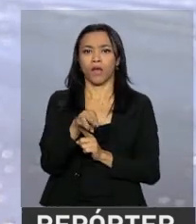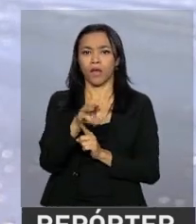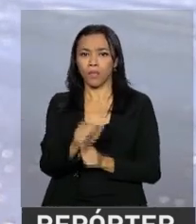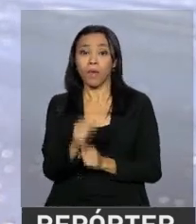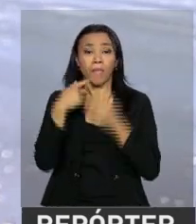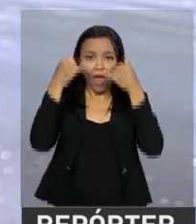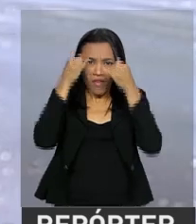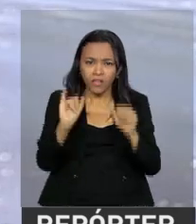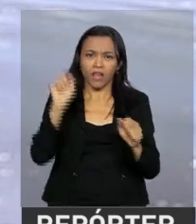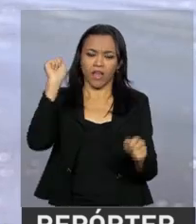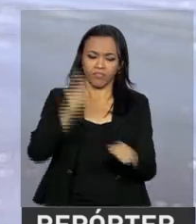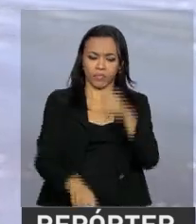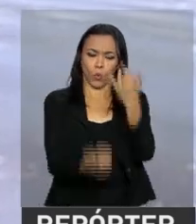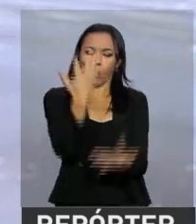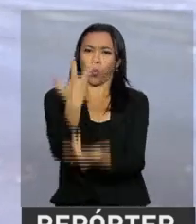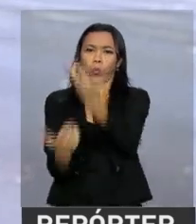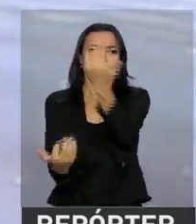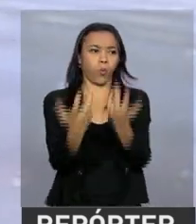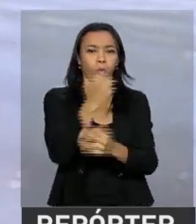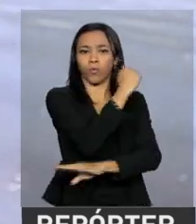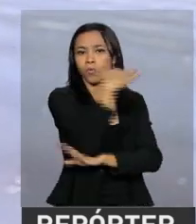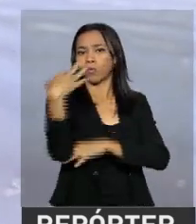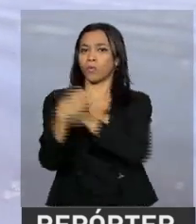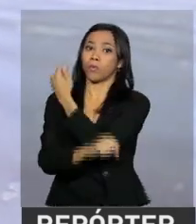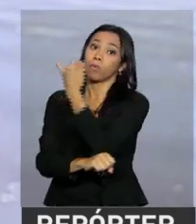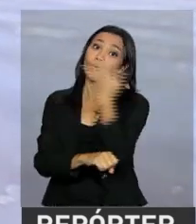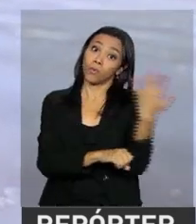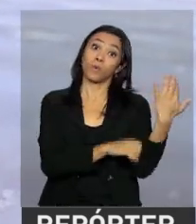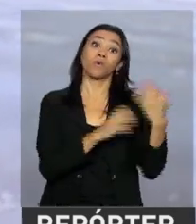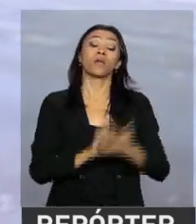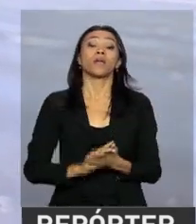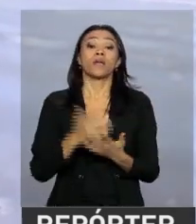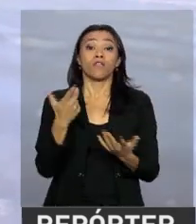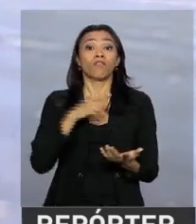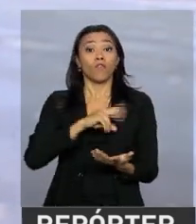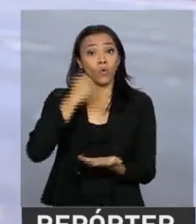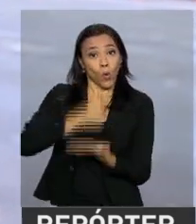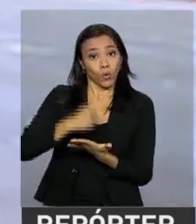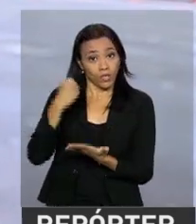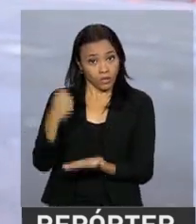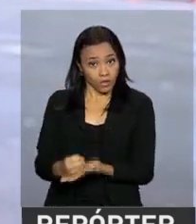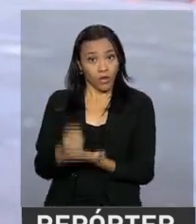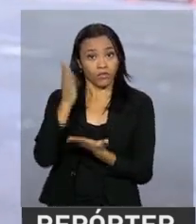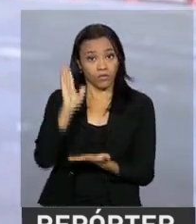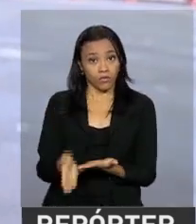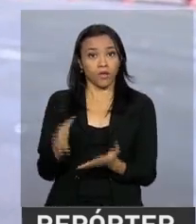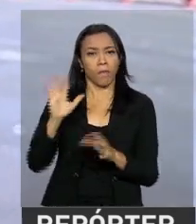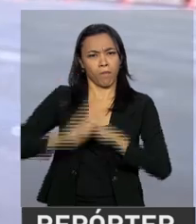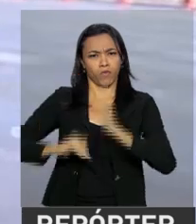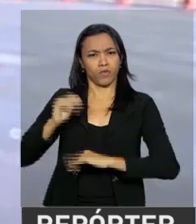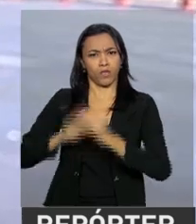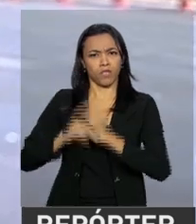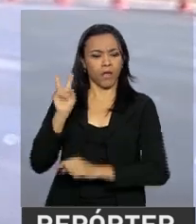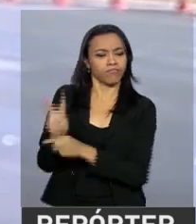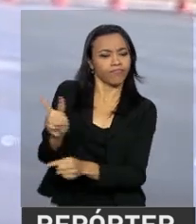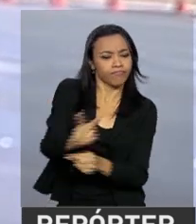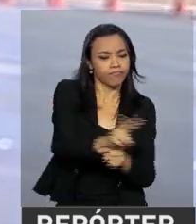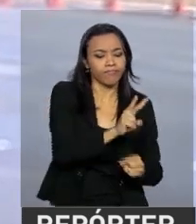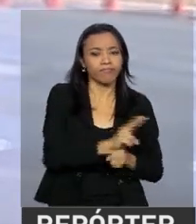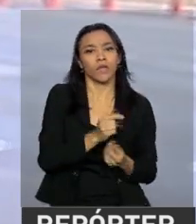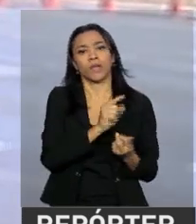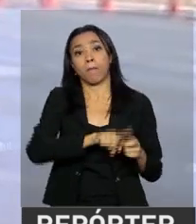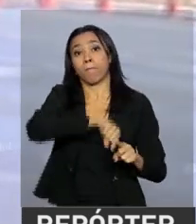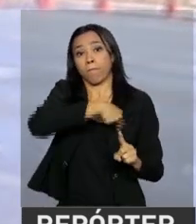incêndios florestais. Em 2016, 810 brigadistas foram contratados pelo órgão para trabalhar nas operações e